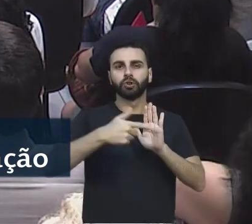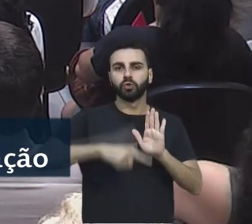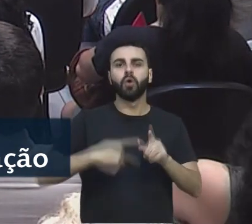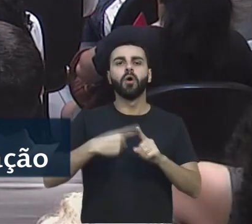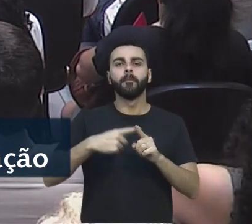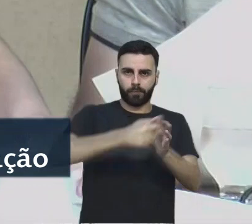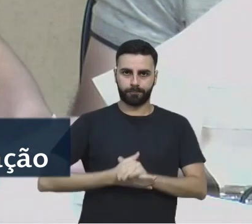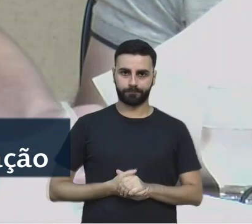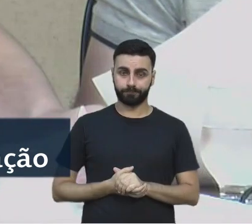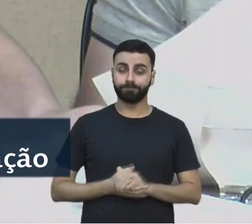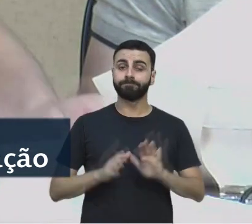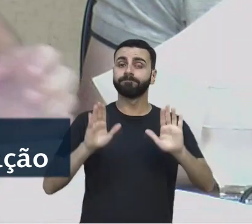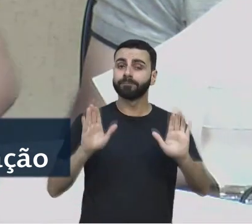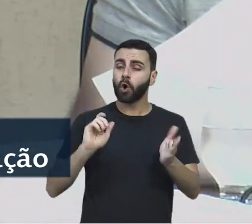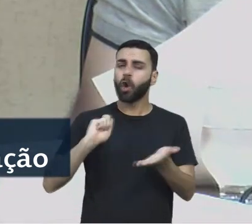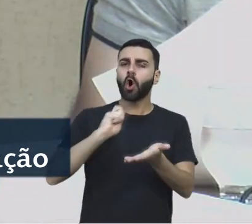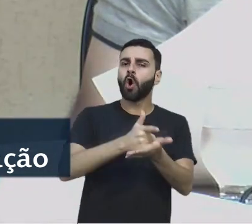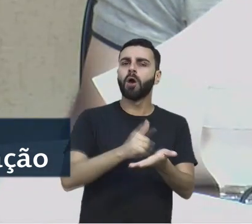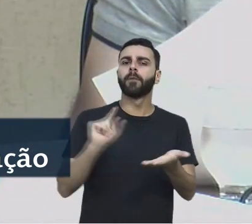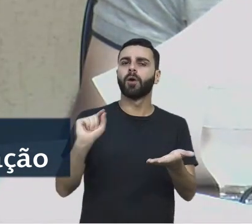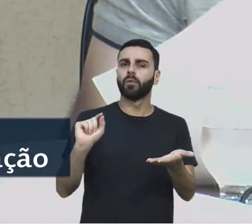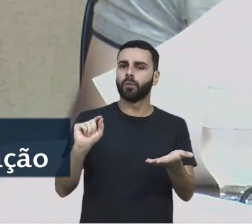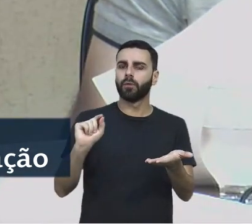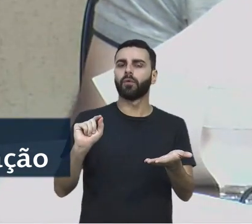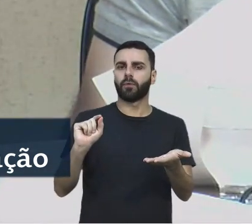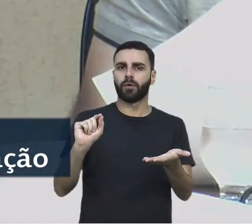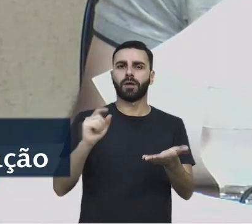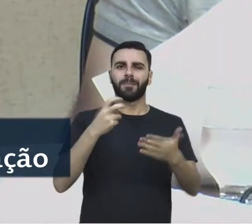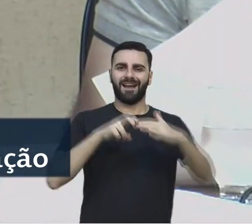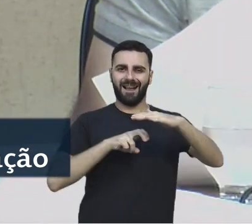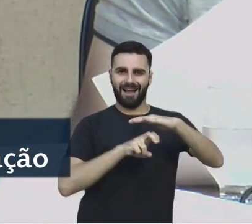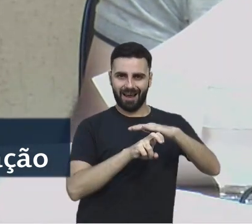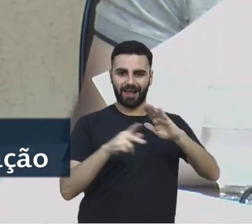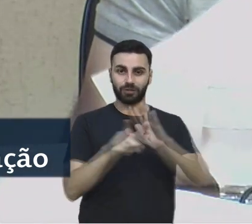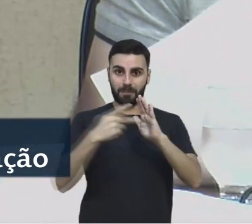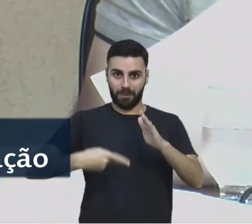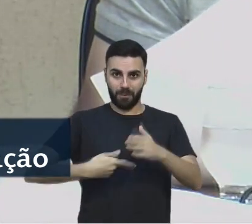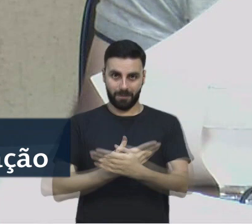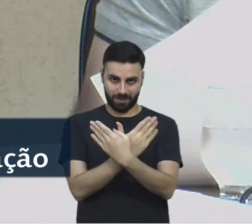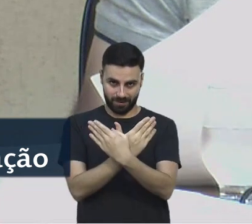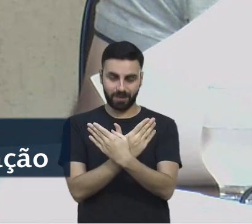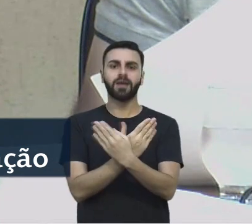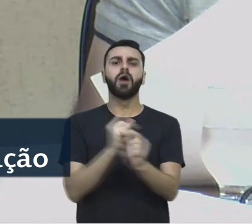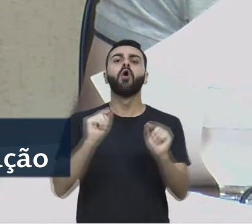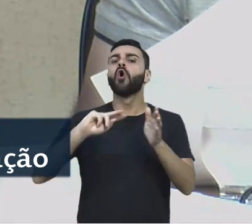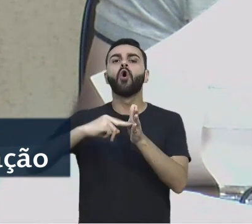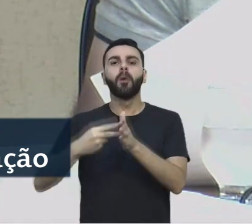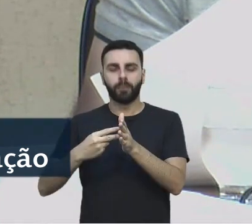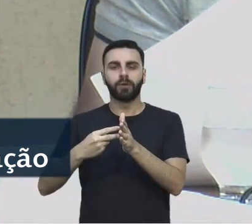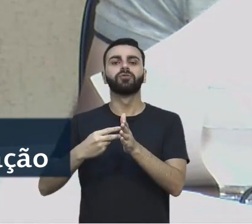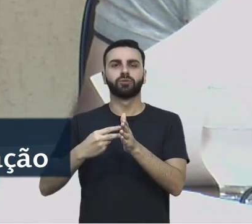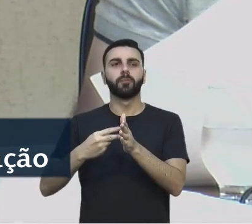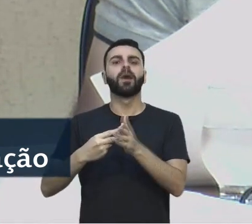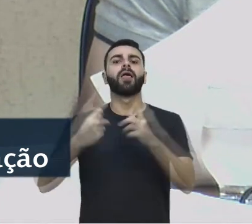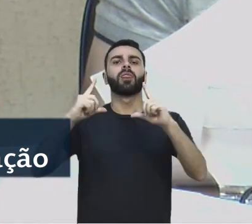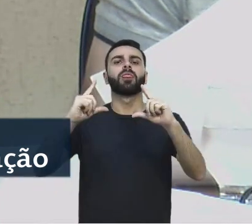próprios da câmara a compra de de das garagens aqui paraa Câmara Municipal é para diminuir o custo a longo